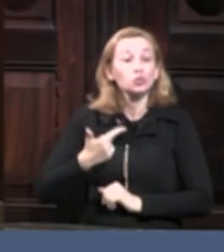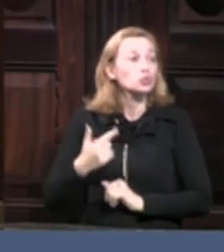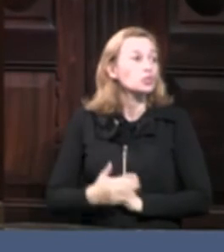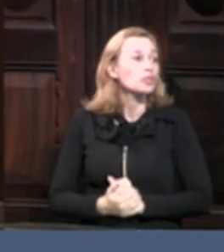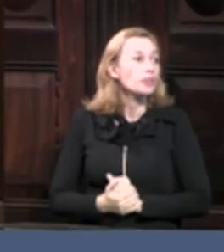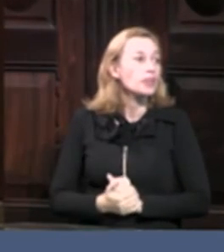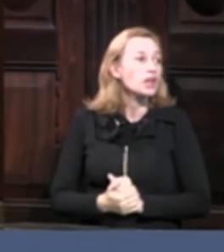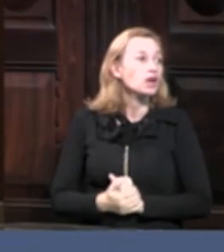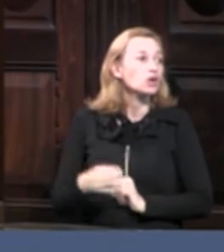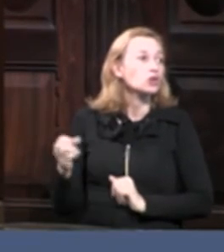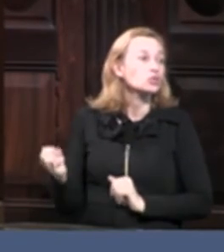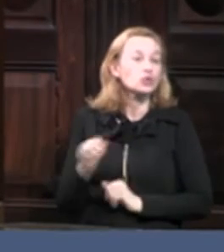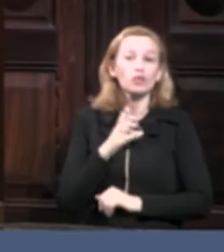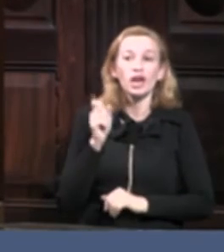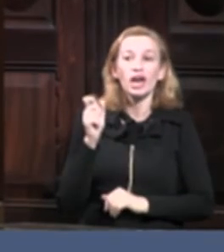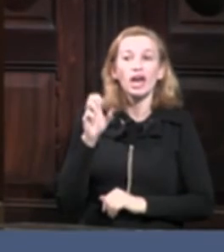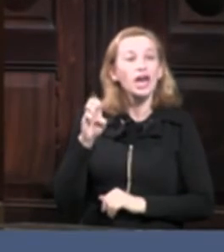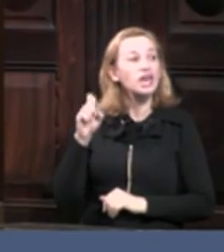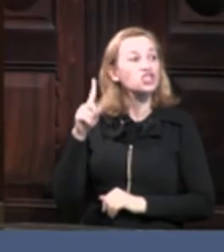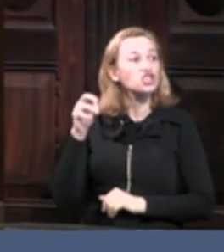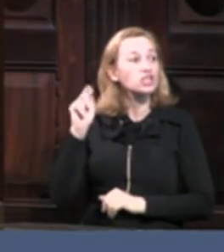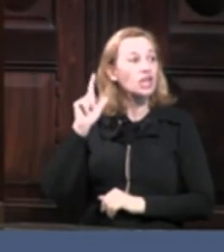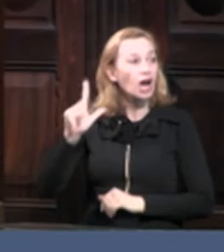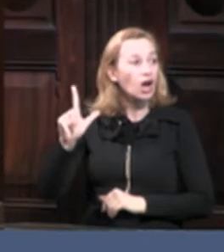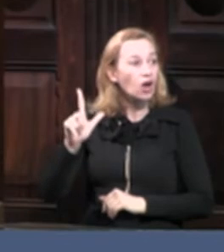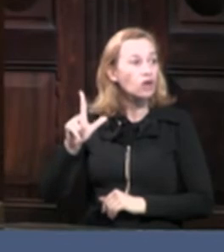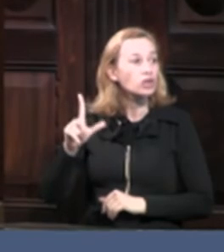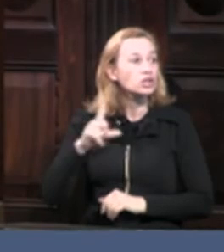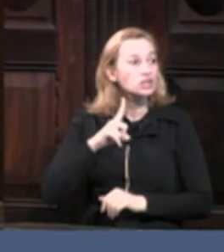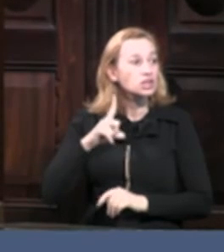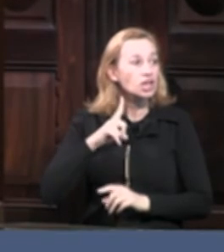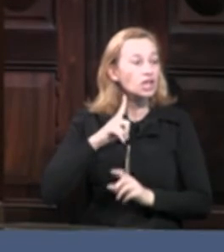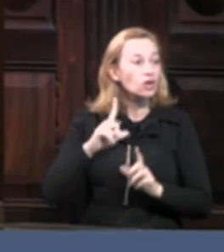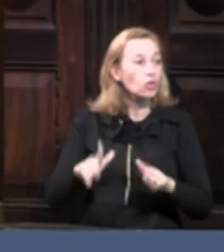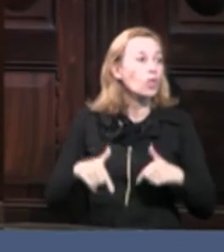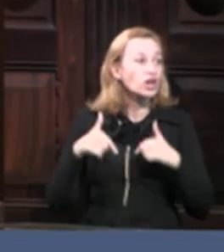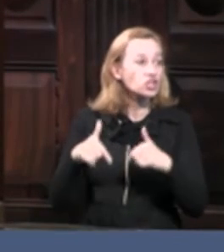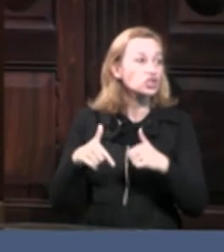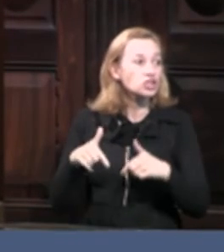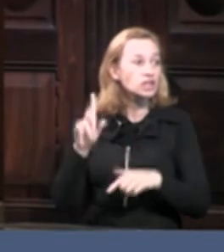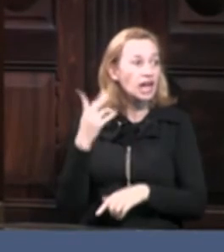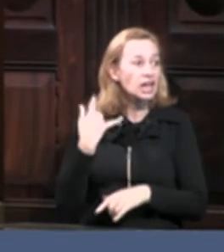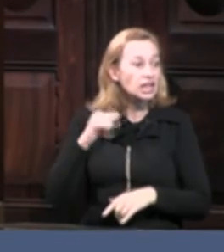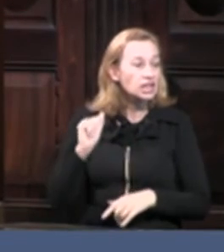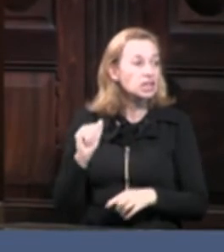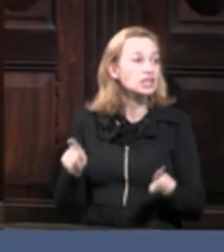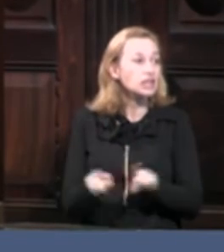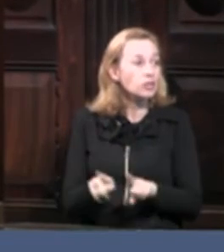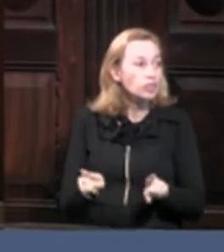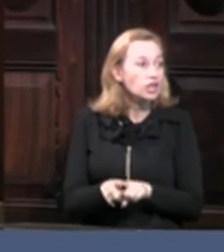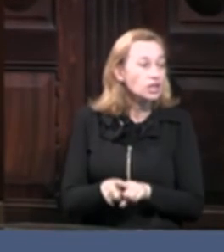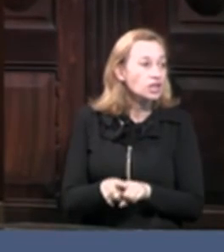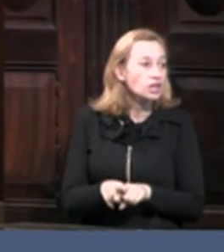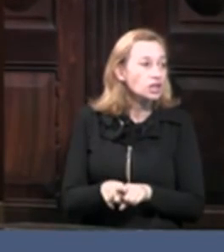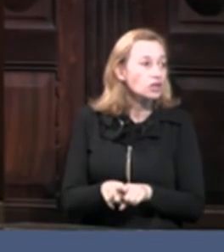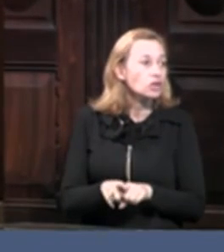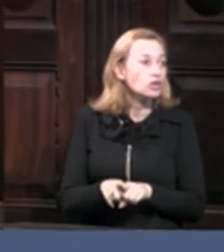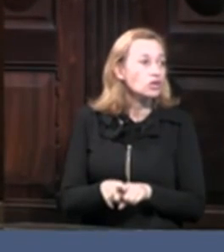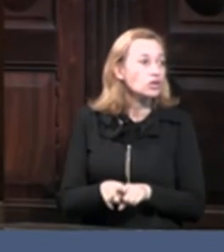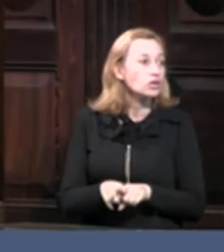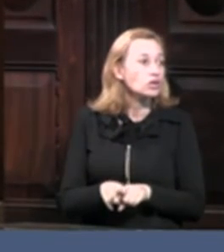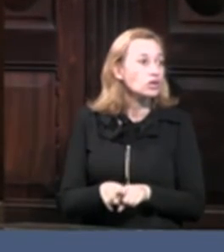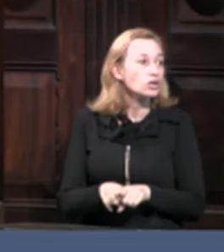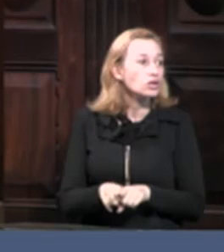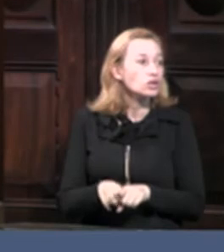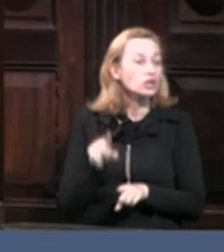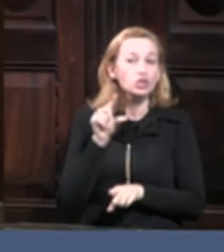para que o novo edital contemple o funcionamento dessa linha e contemple também, como critérios de